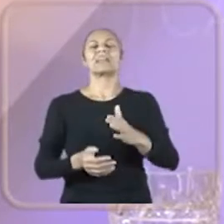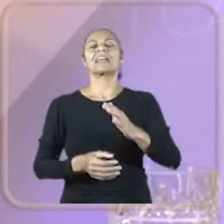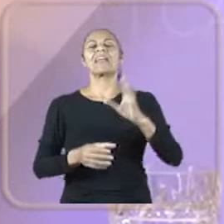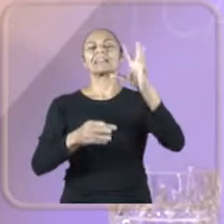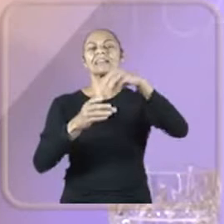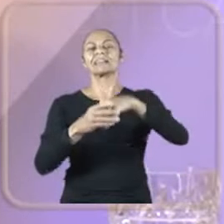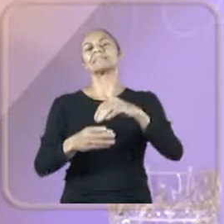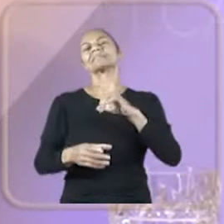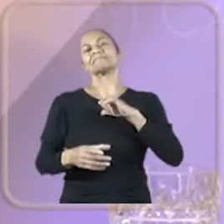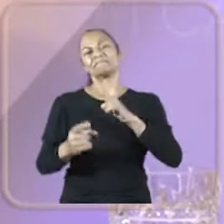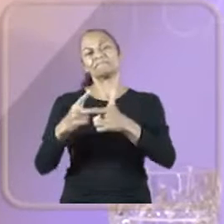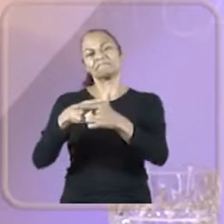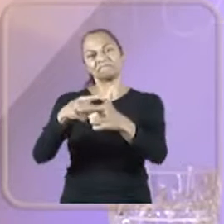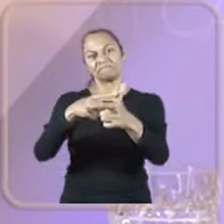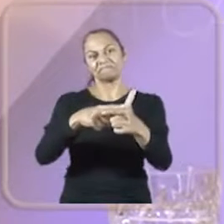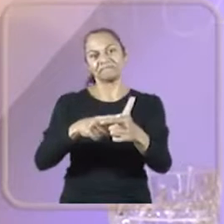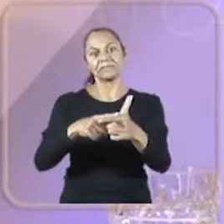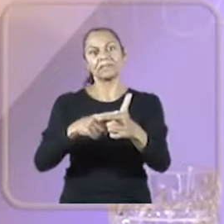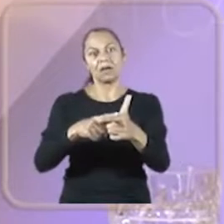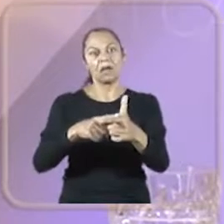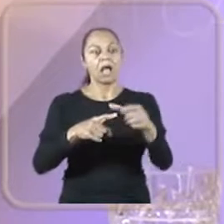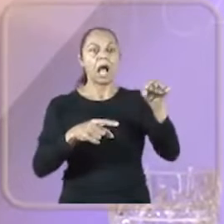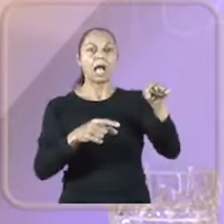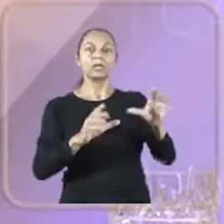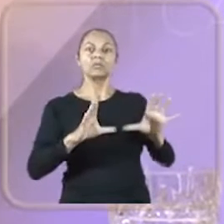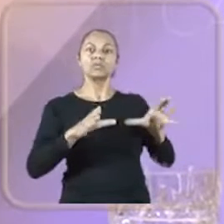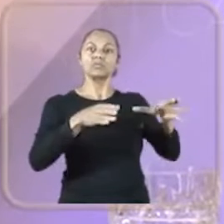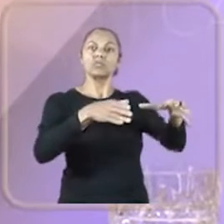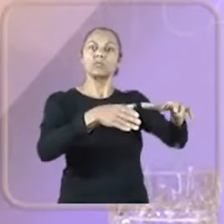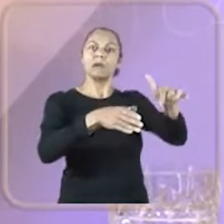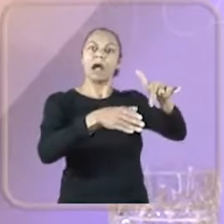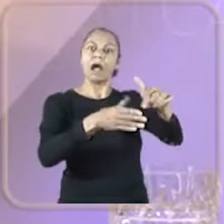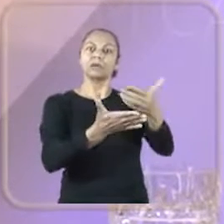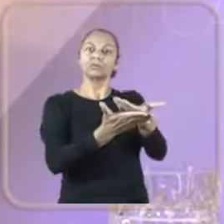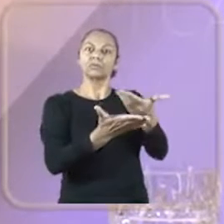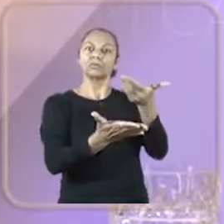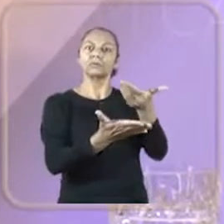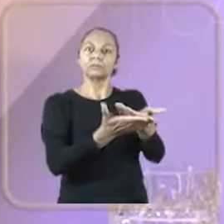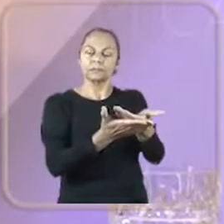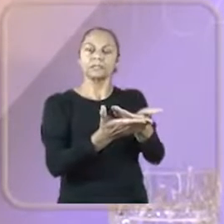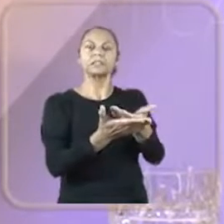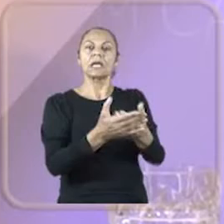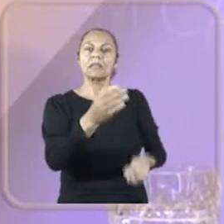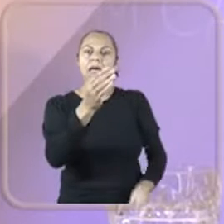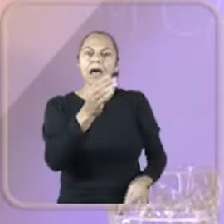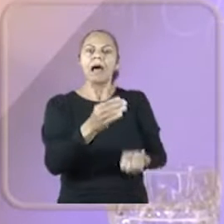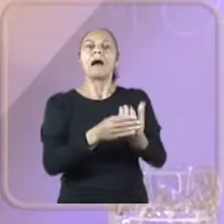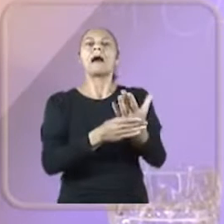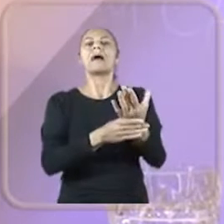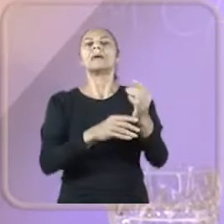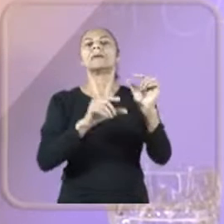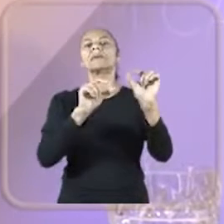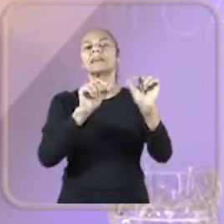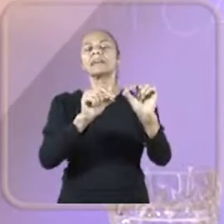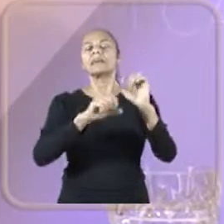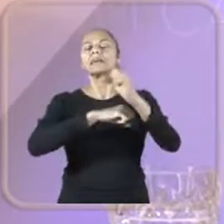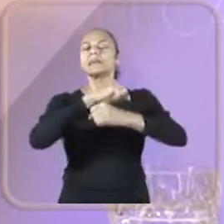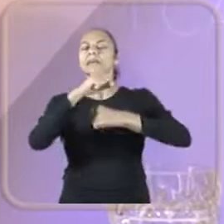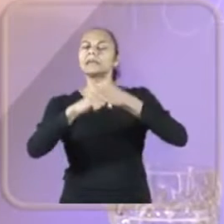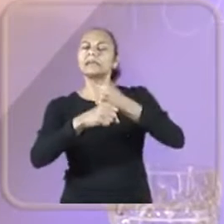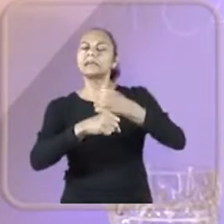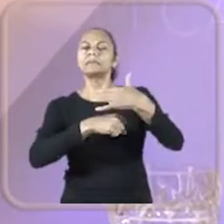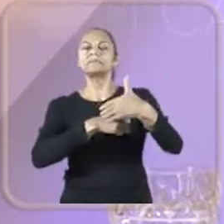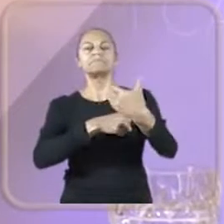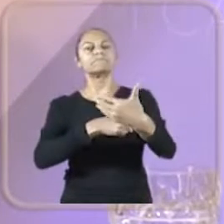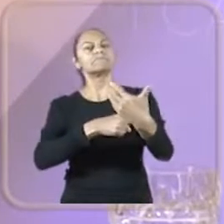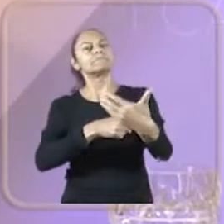geram conflitos. E os grêmios, eles terão sim uma atenção muito específica, né, na implantação, né, ao longo do